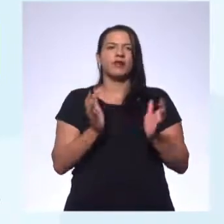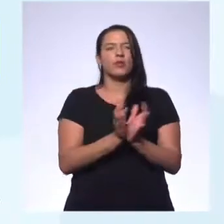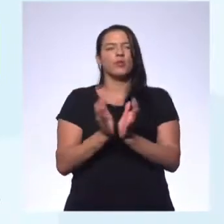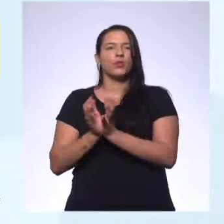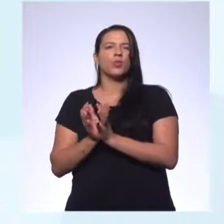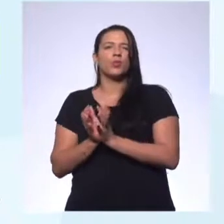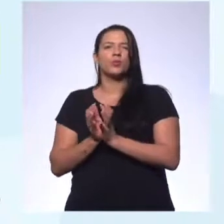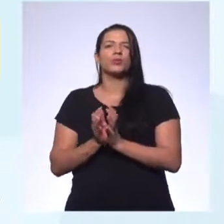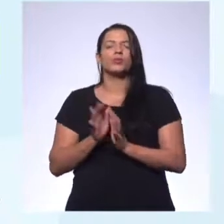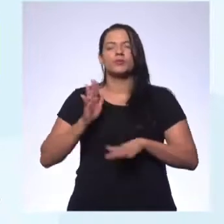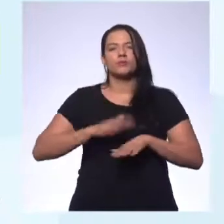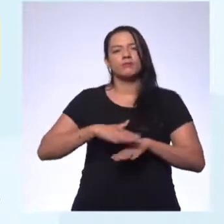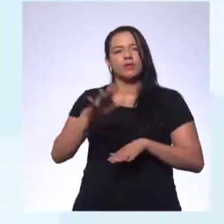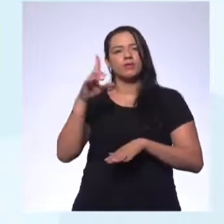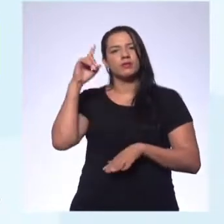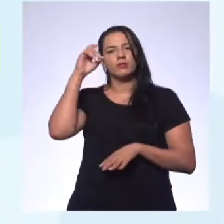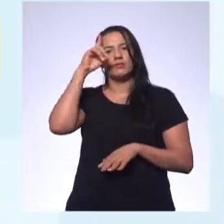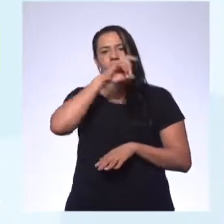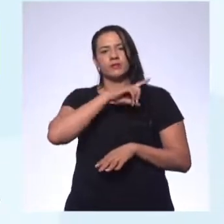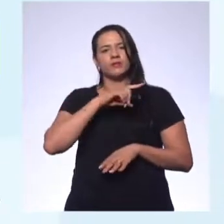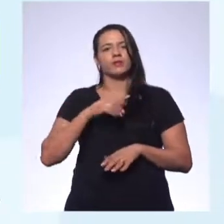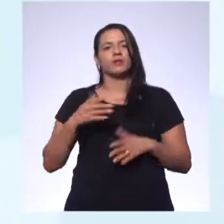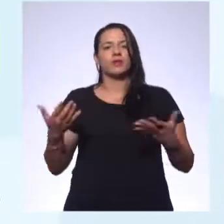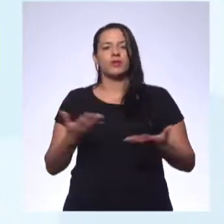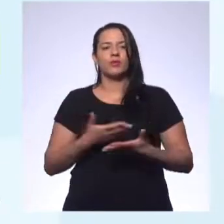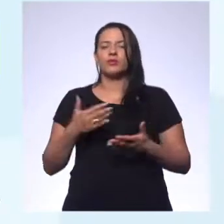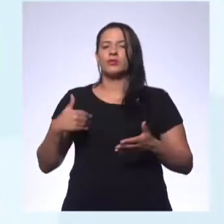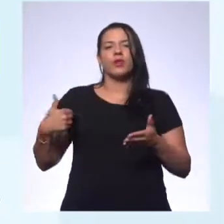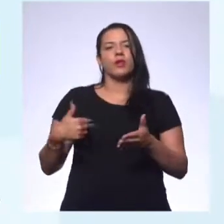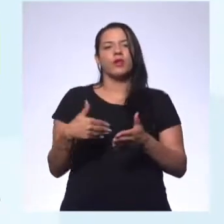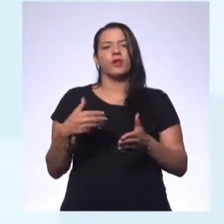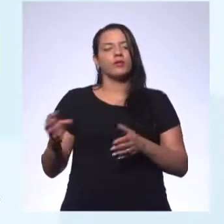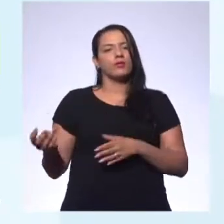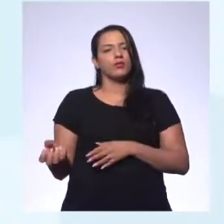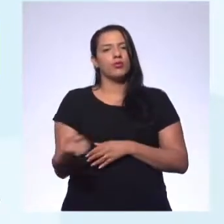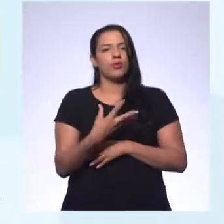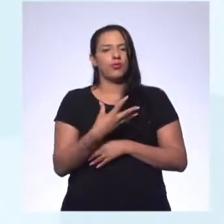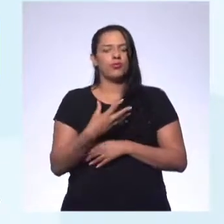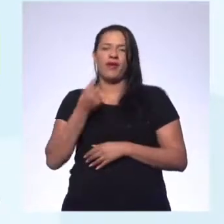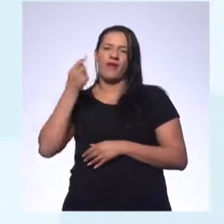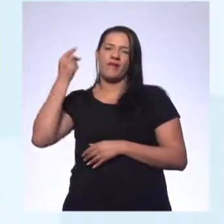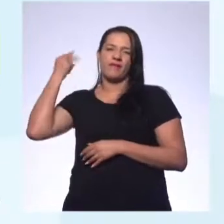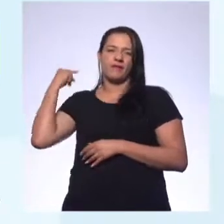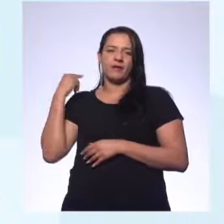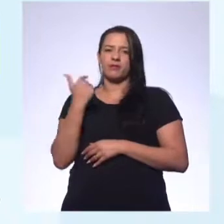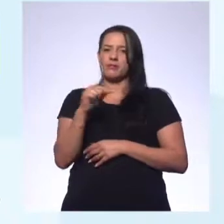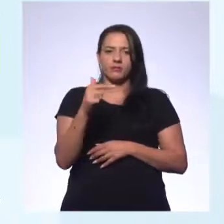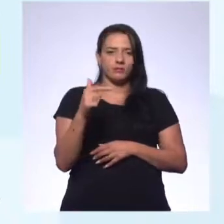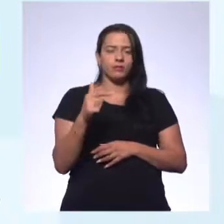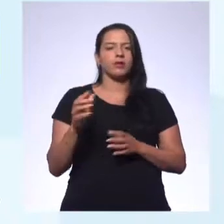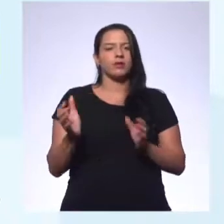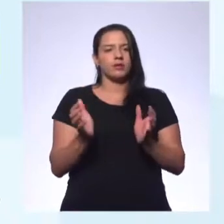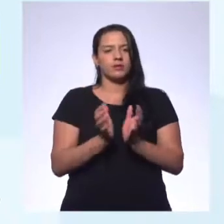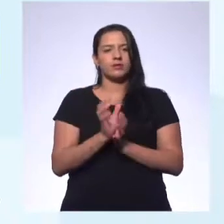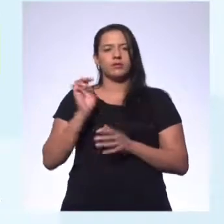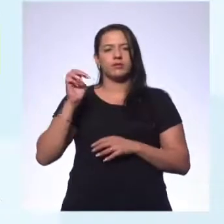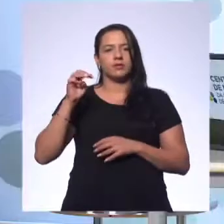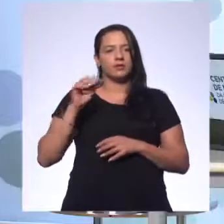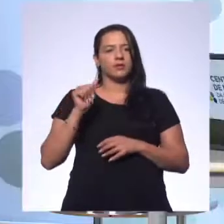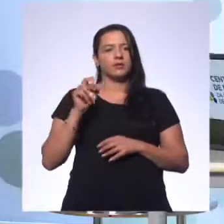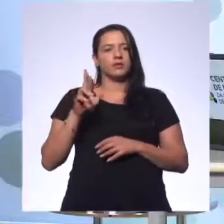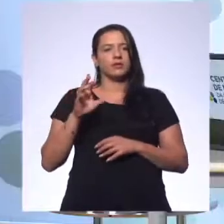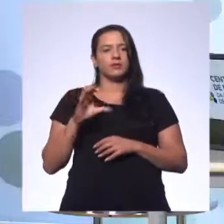Hoje a gente sabe que eles são um grupo mais recente do que as próprias bactérias, tá? Então, esse reino Monera, se a gente